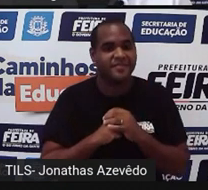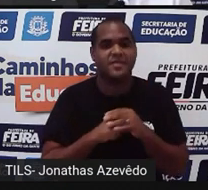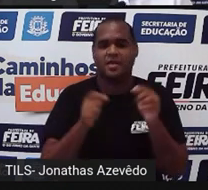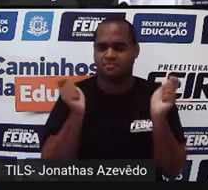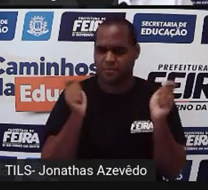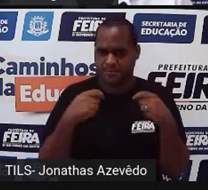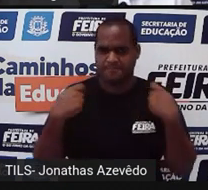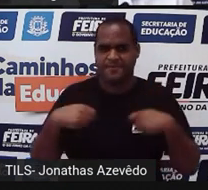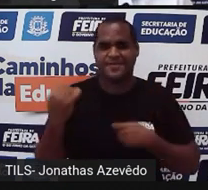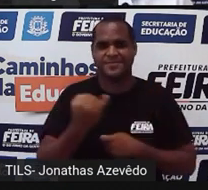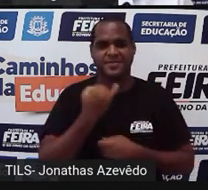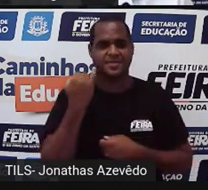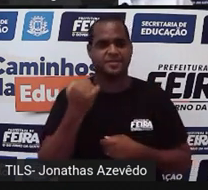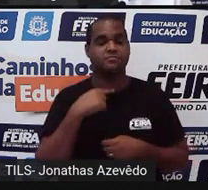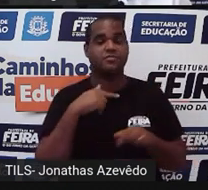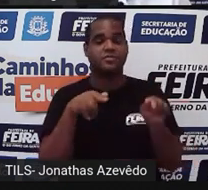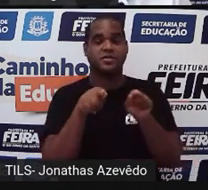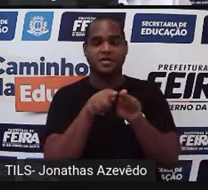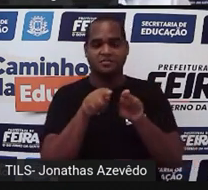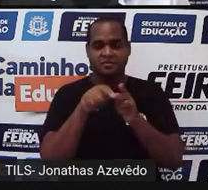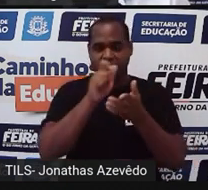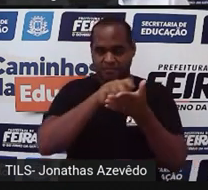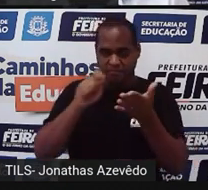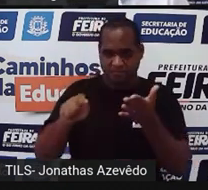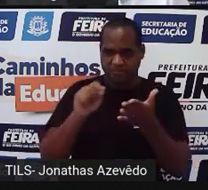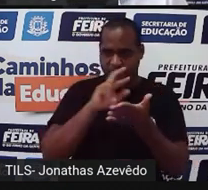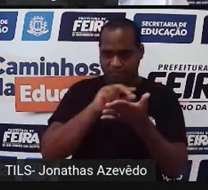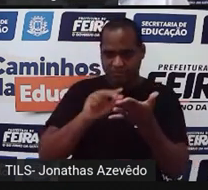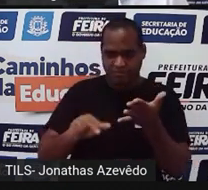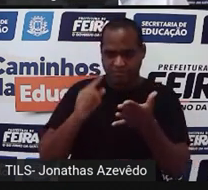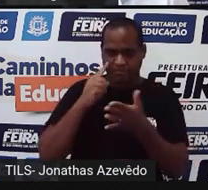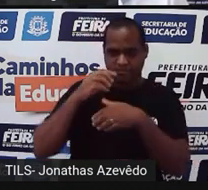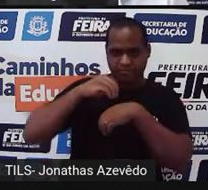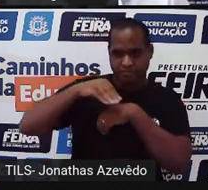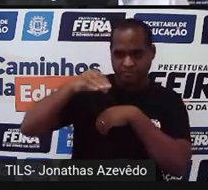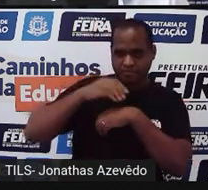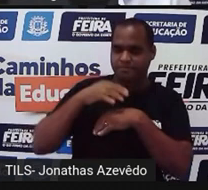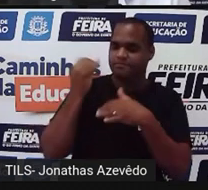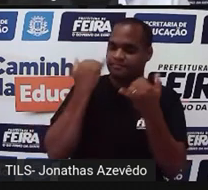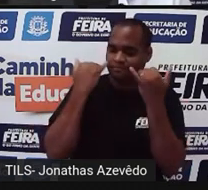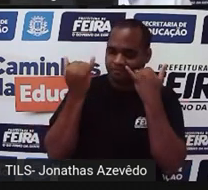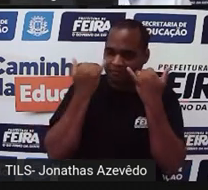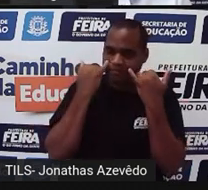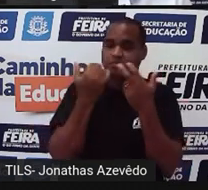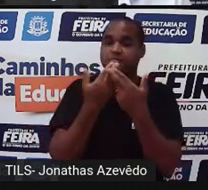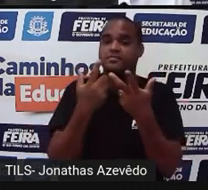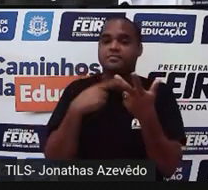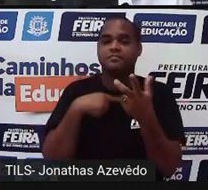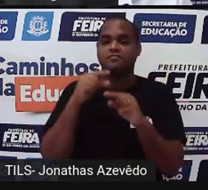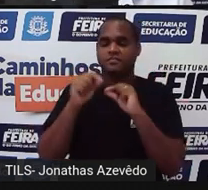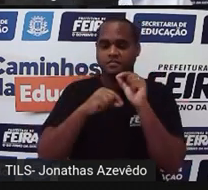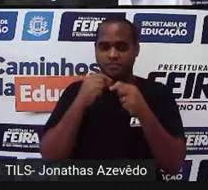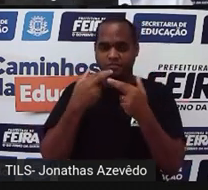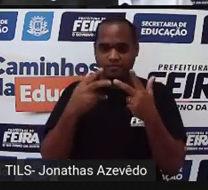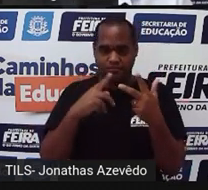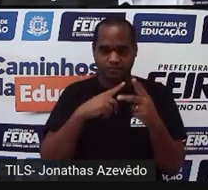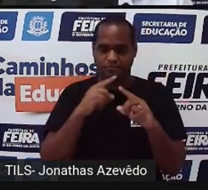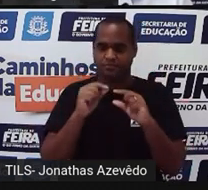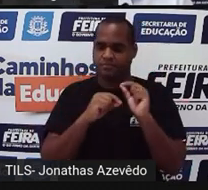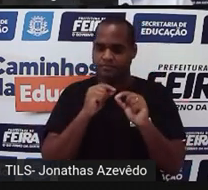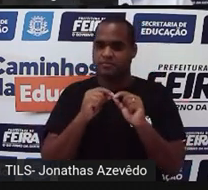tá? E anotar as principais informações desse problema, as informações que vão